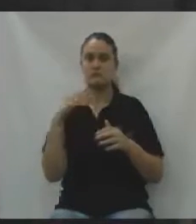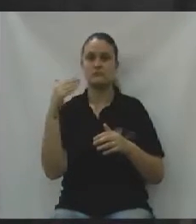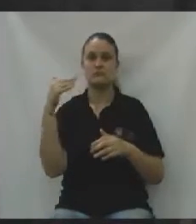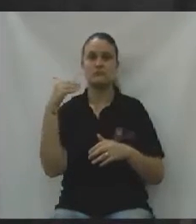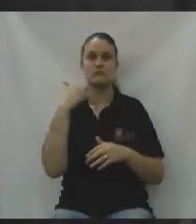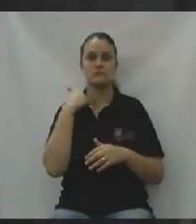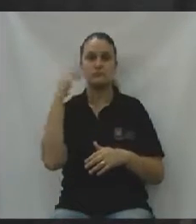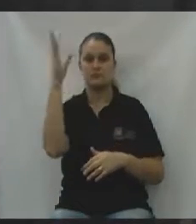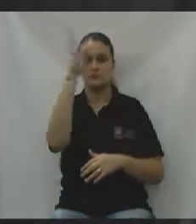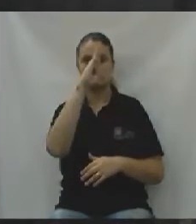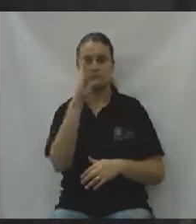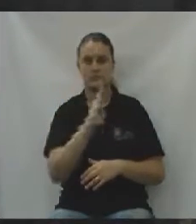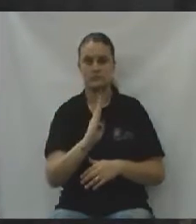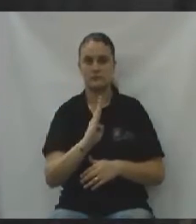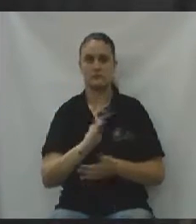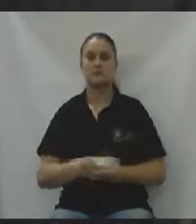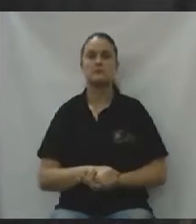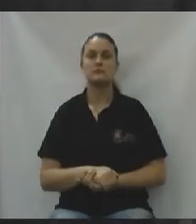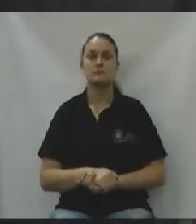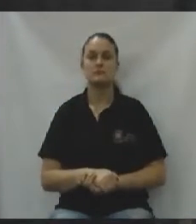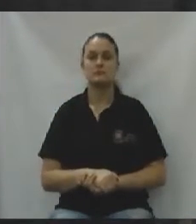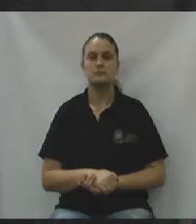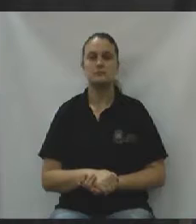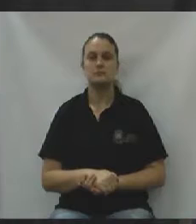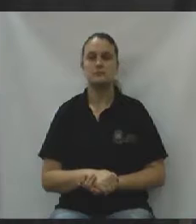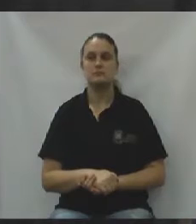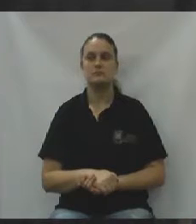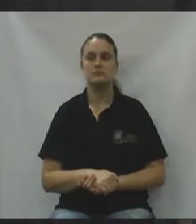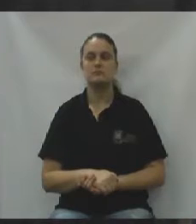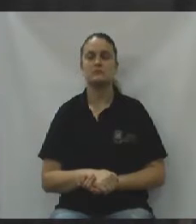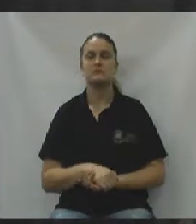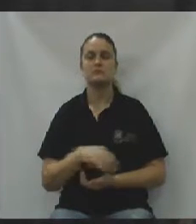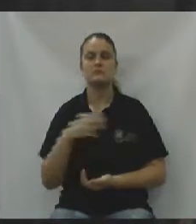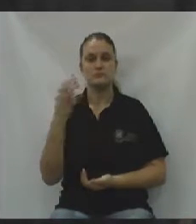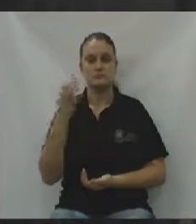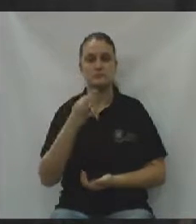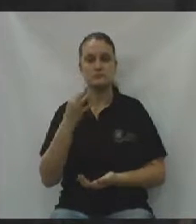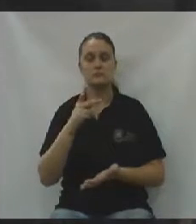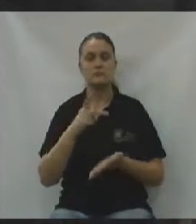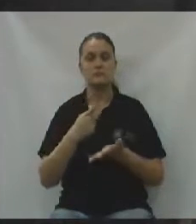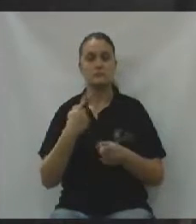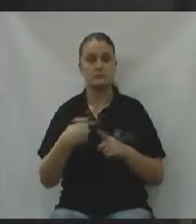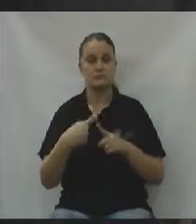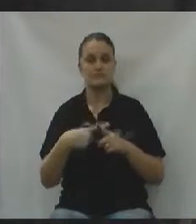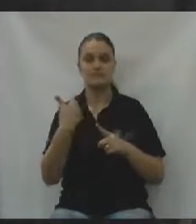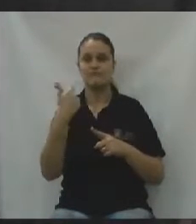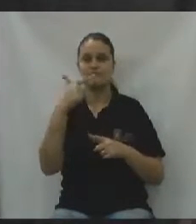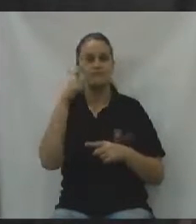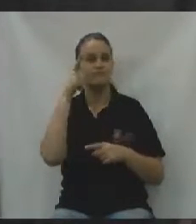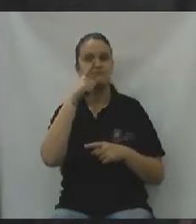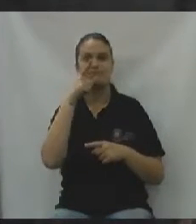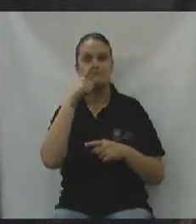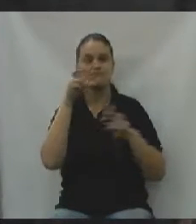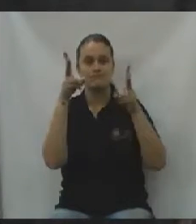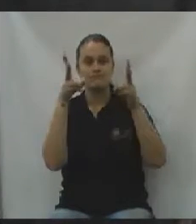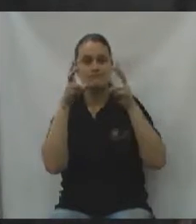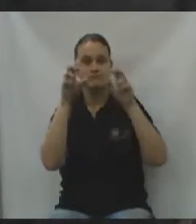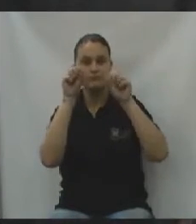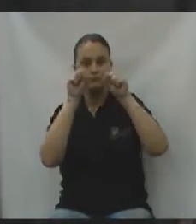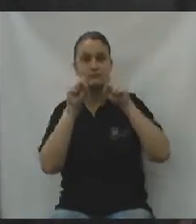teria acontecido, né, do Banco do Brasil. Exatamente por não conseguir ter um